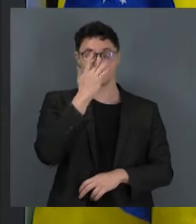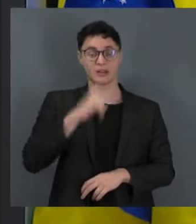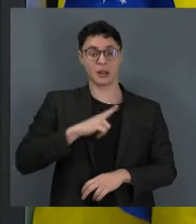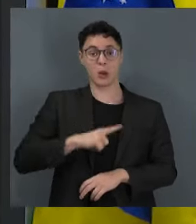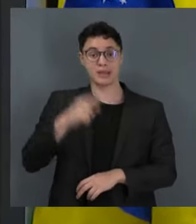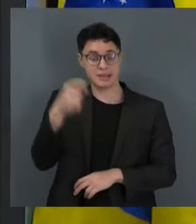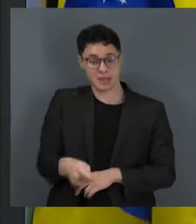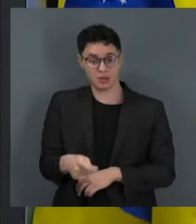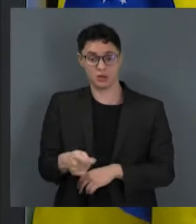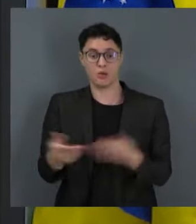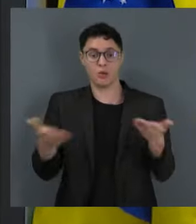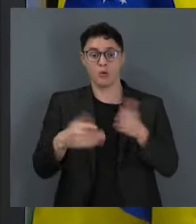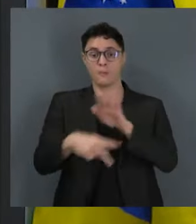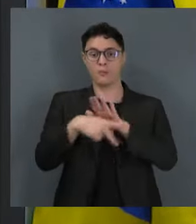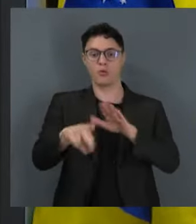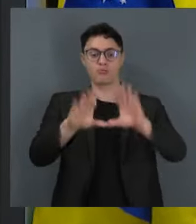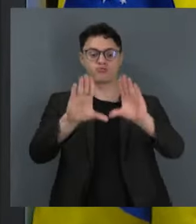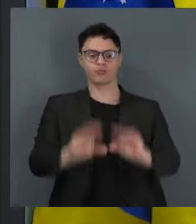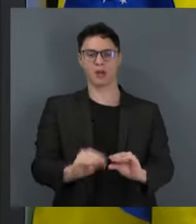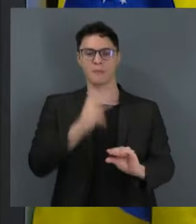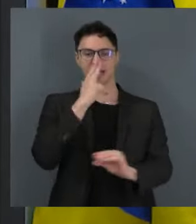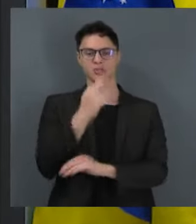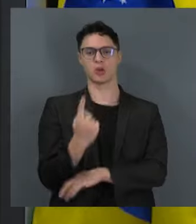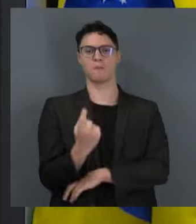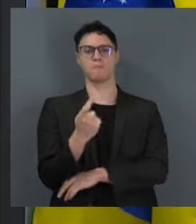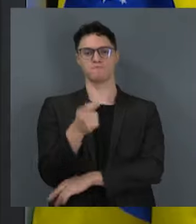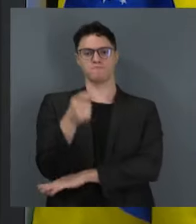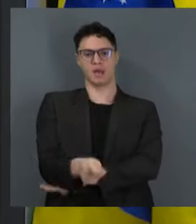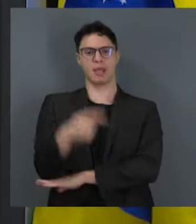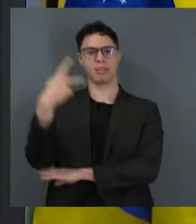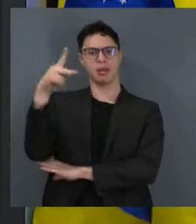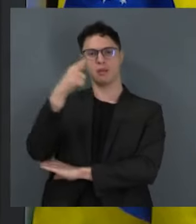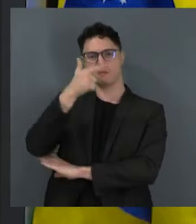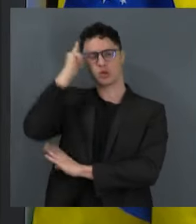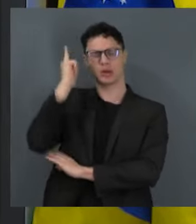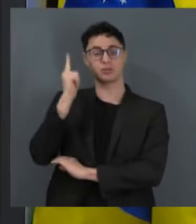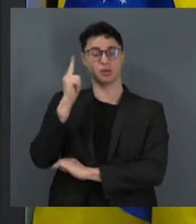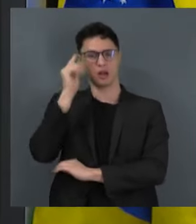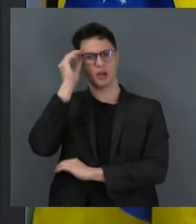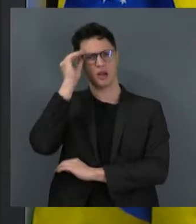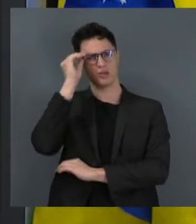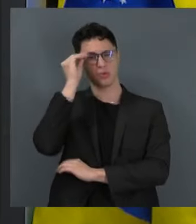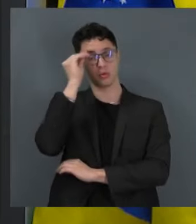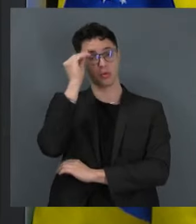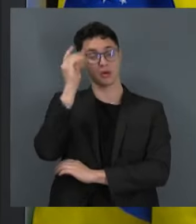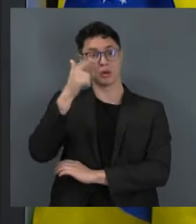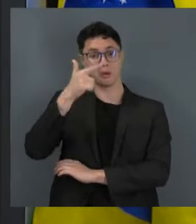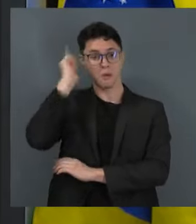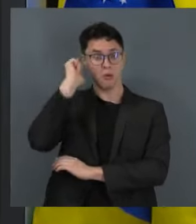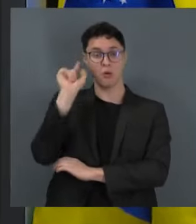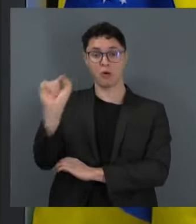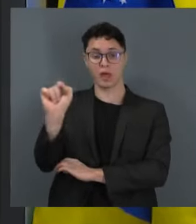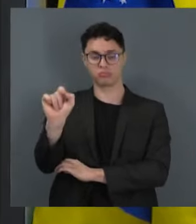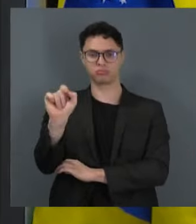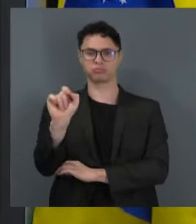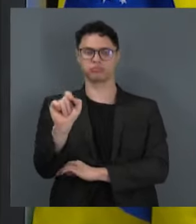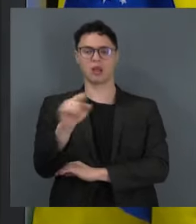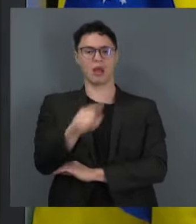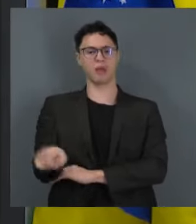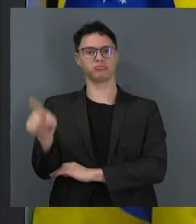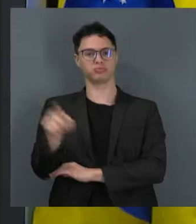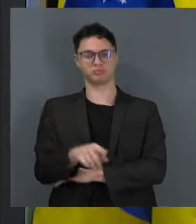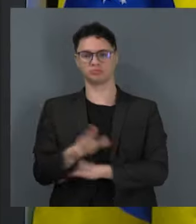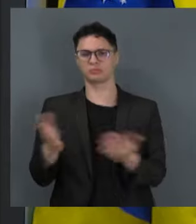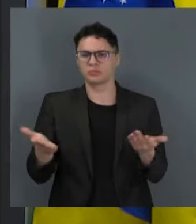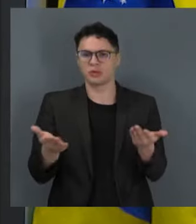essa decisão de suspensão monocrática de Morais a câmara tá agora com a deliberação